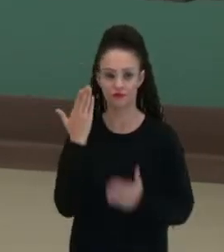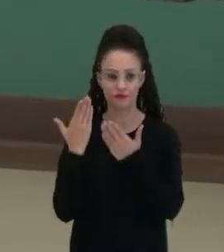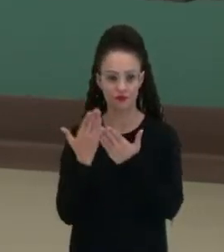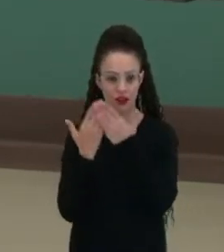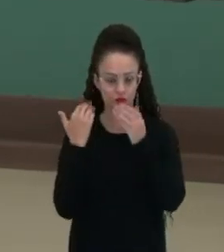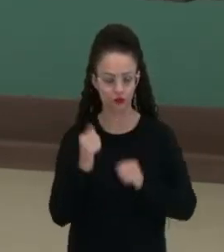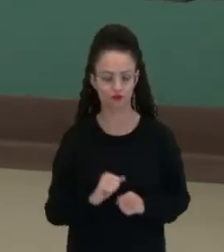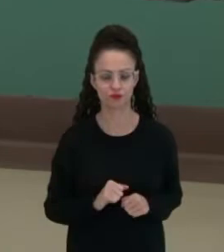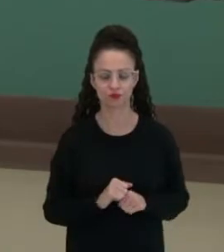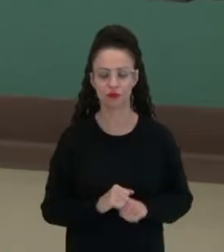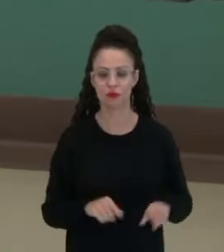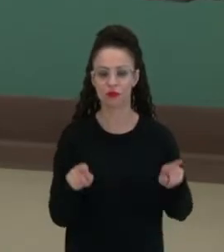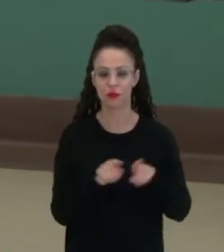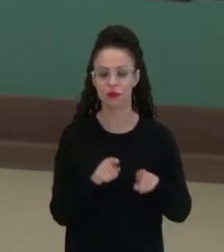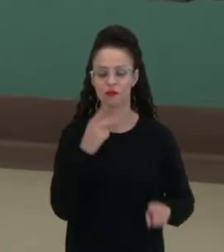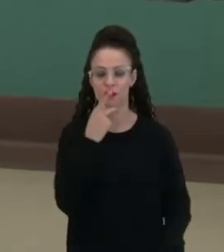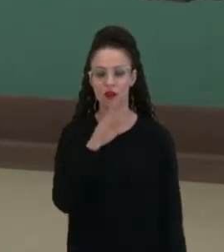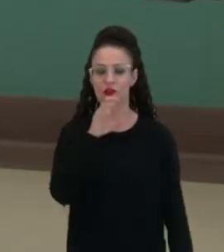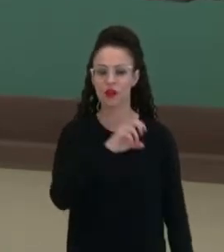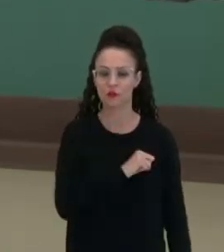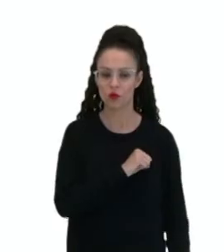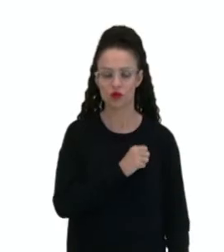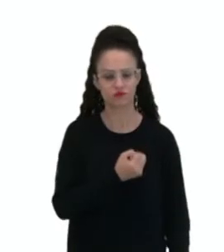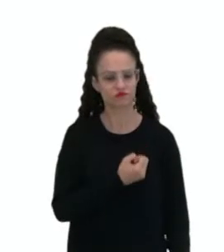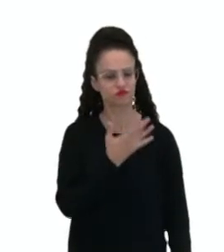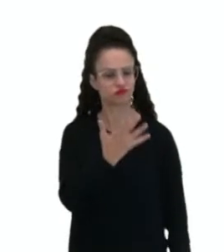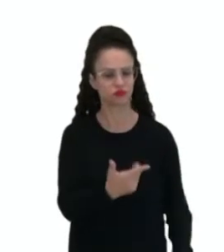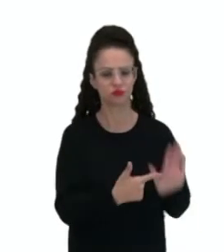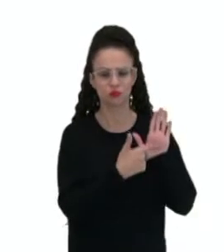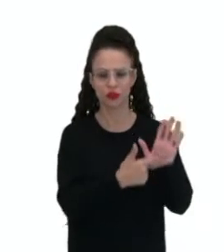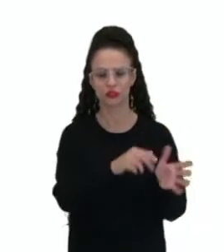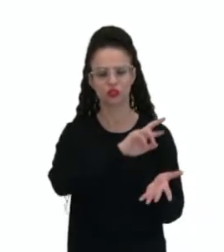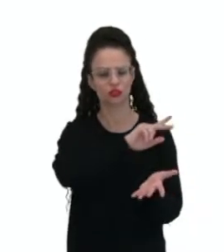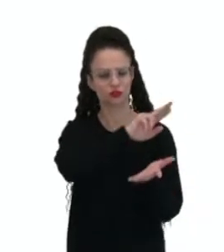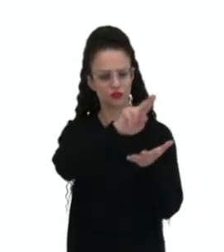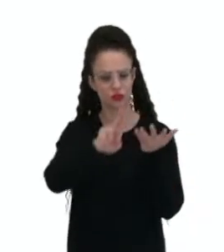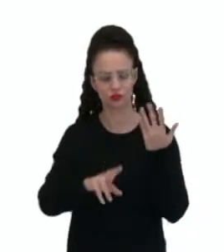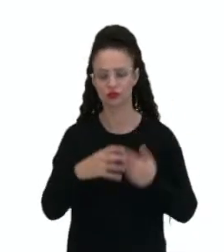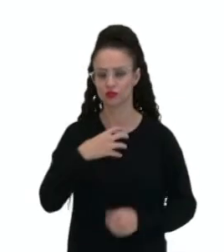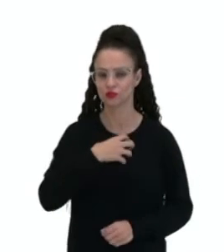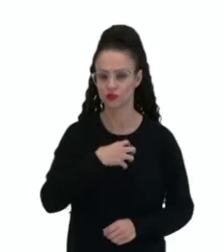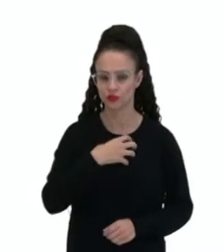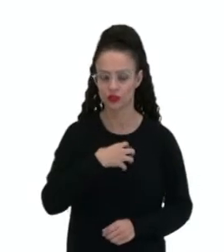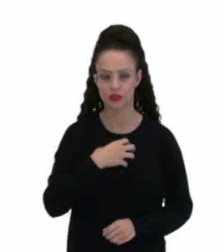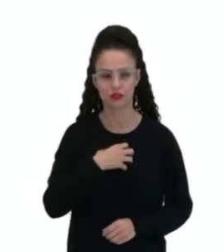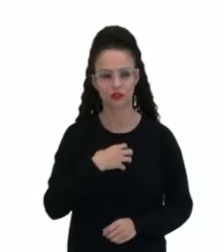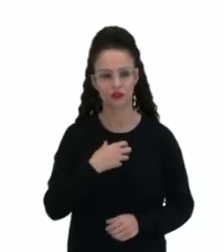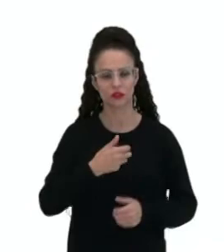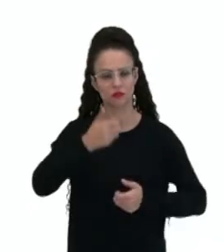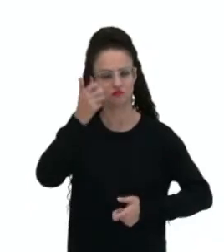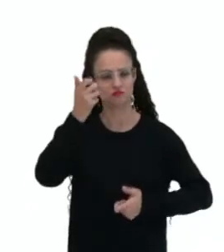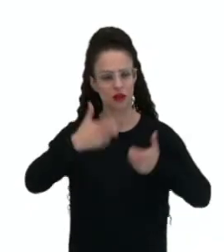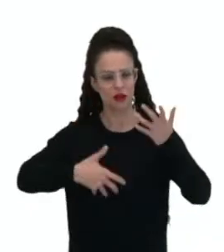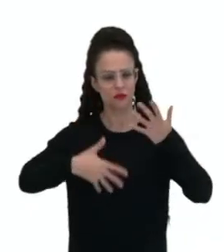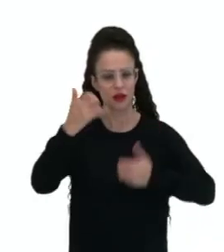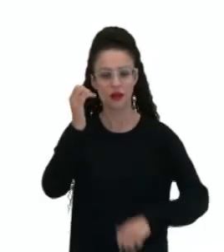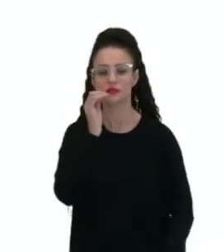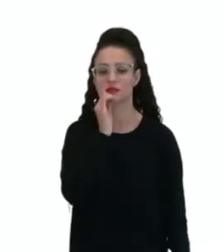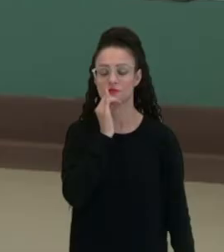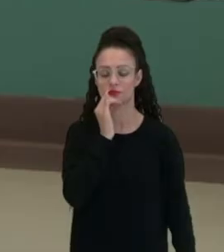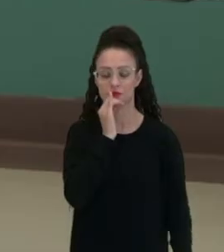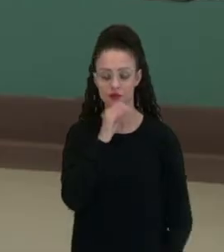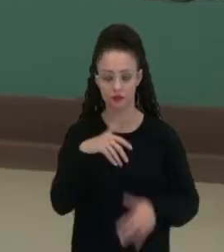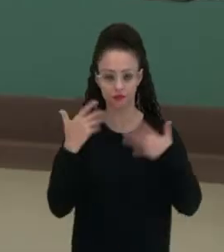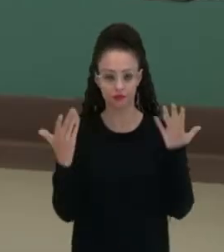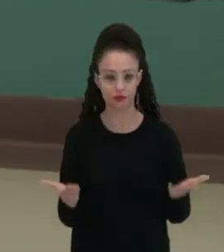ele embasa, o amor é expressado das mais diversas formas, né? E vai exemplificando. Então, o